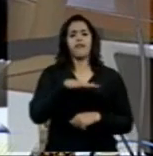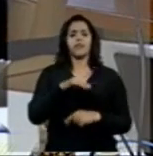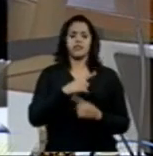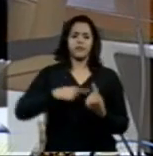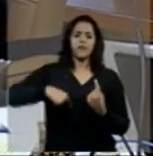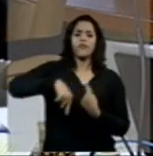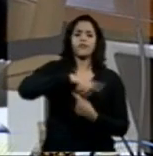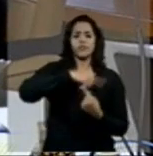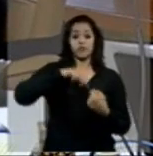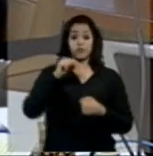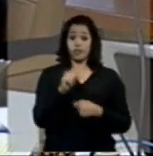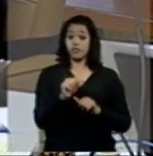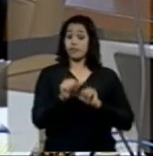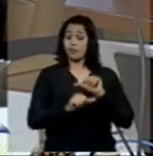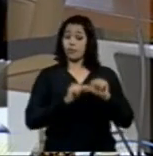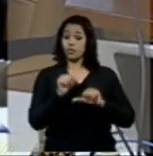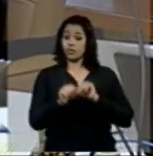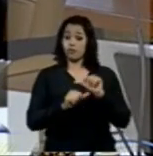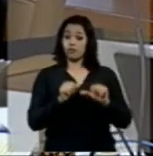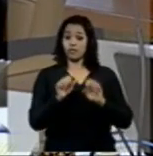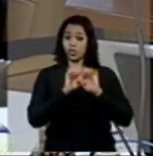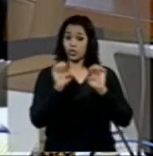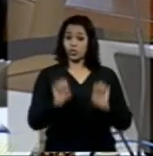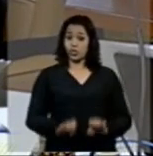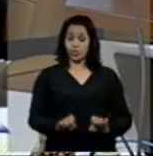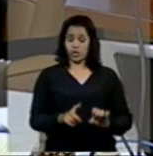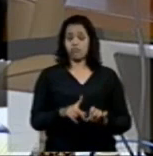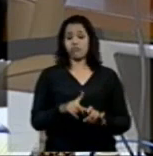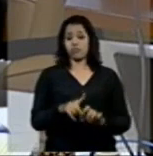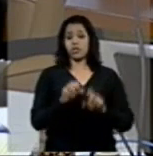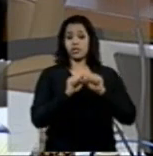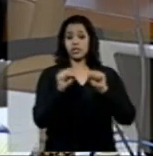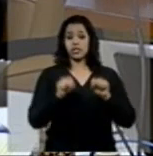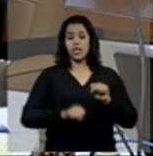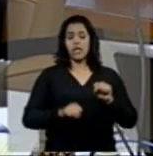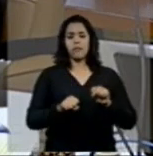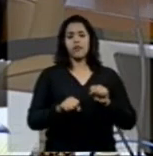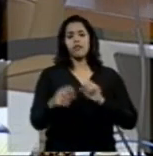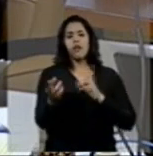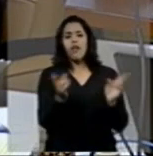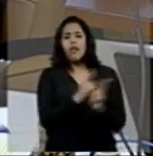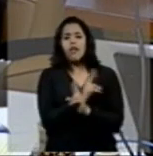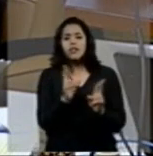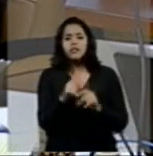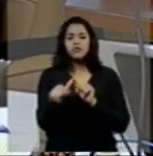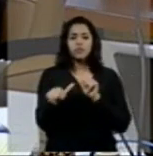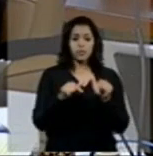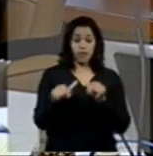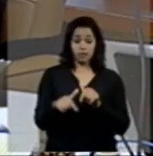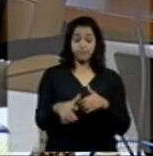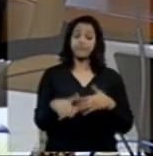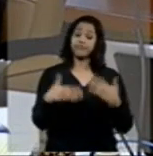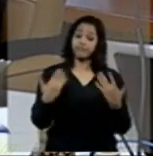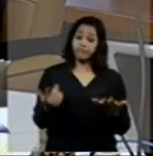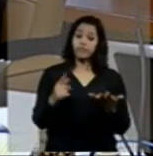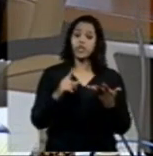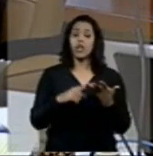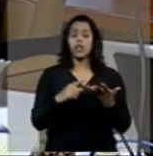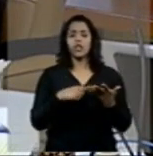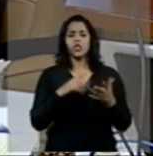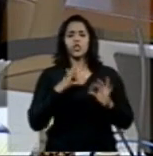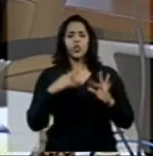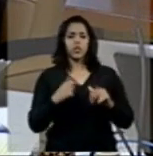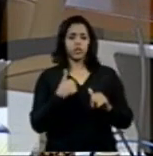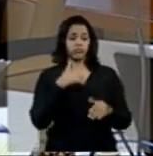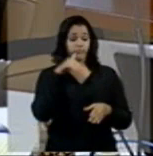nessa modificação estrutural do sistema das relações trabalhistas. Por essas razões e por outras que está nessa declaração